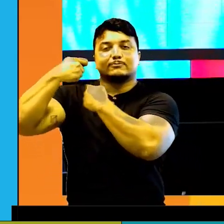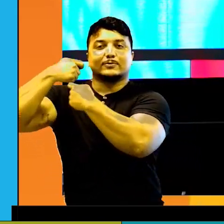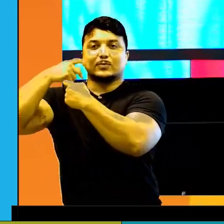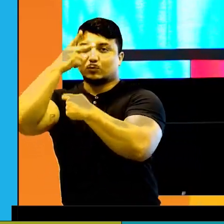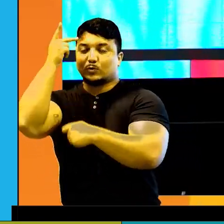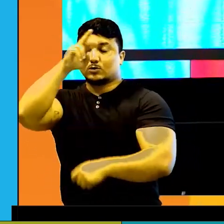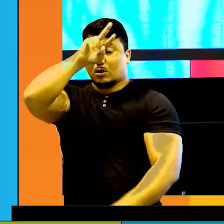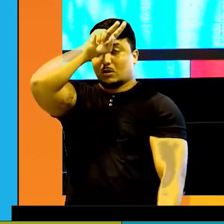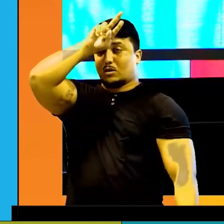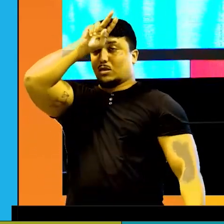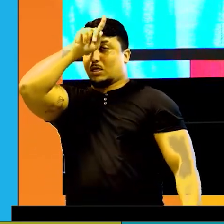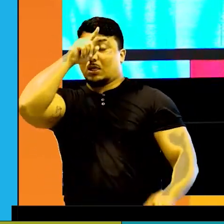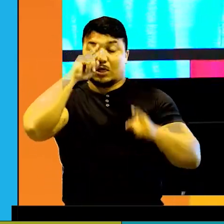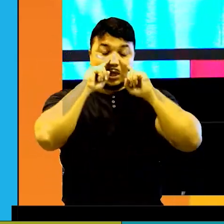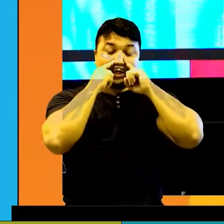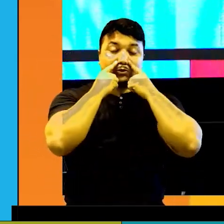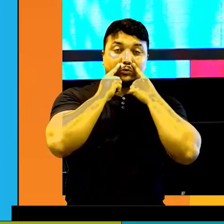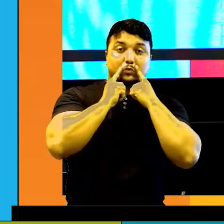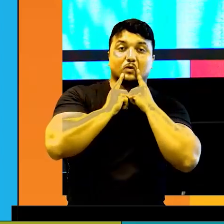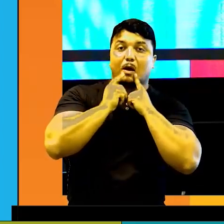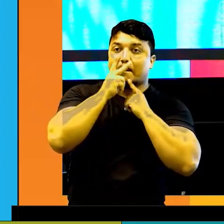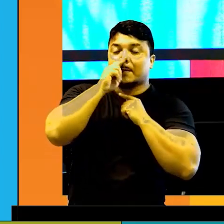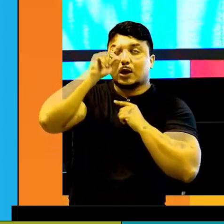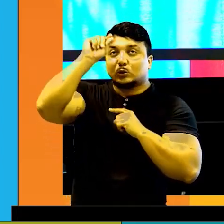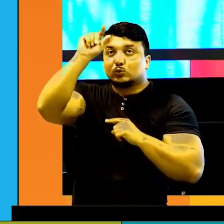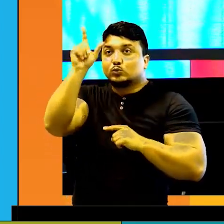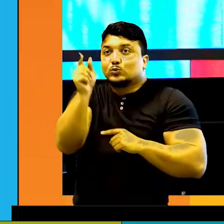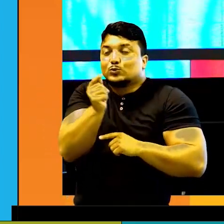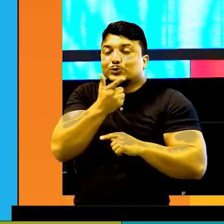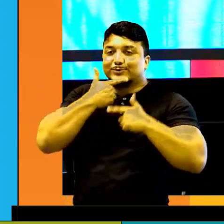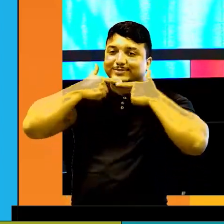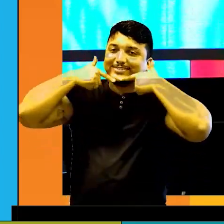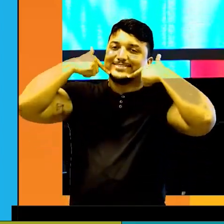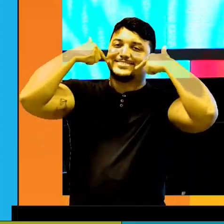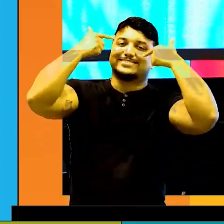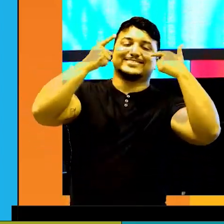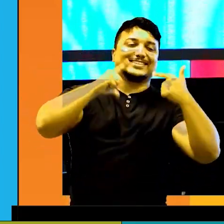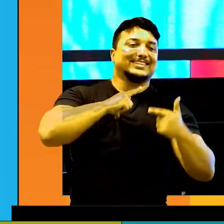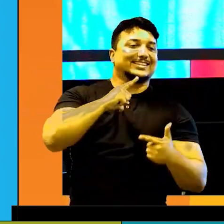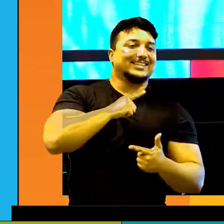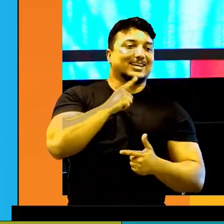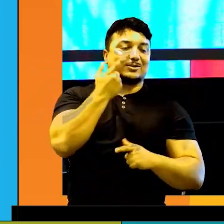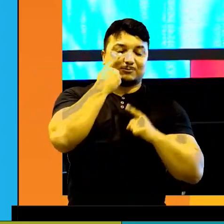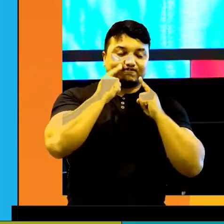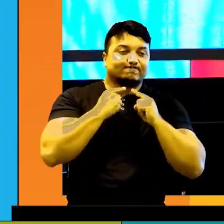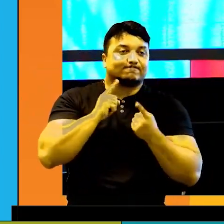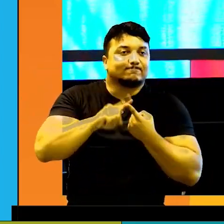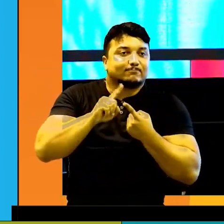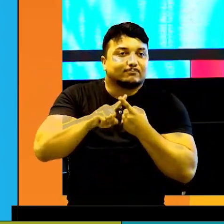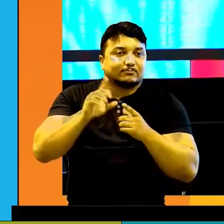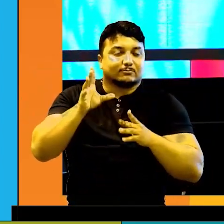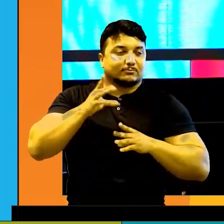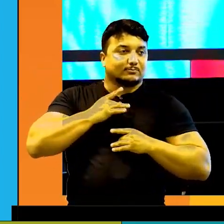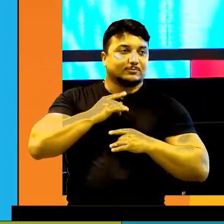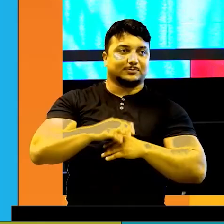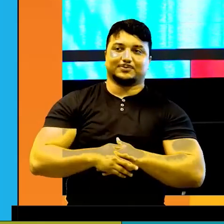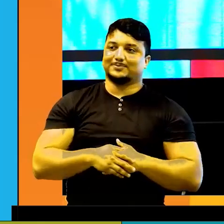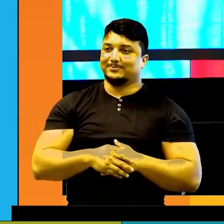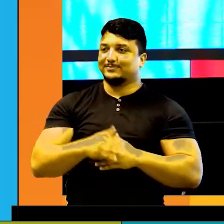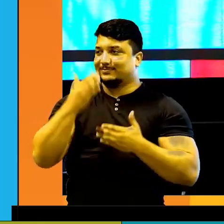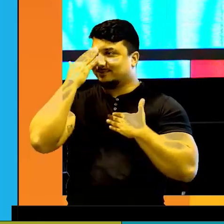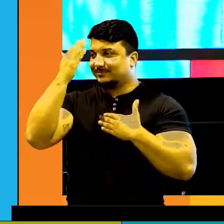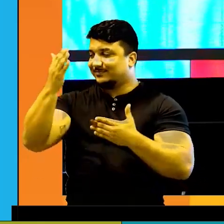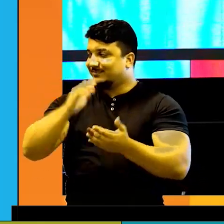bêbados com lágrimas de lua, meus sorrisos se enchem de lágrimas. Valeu,